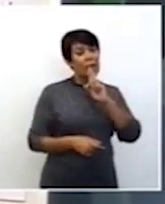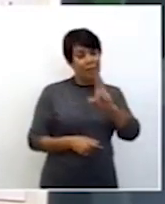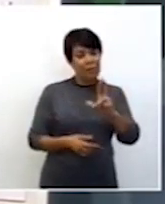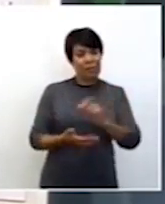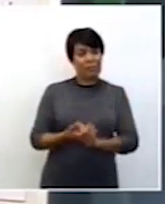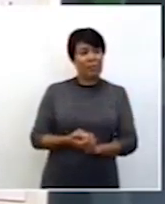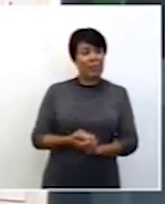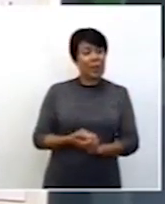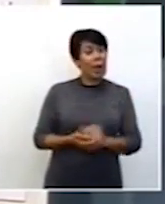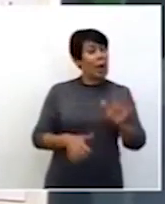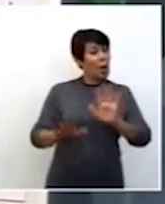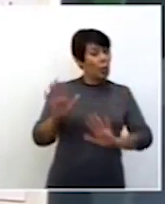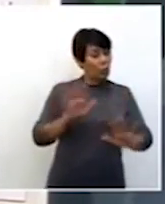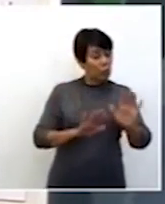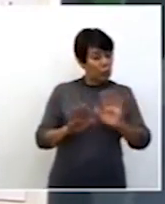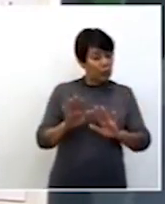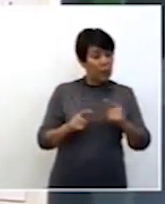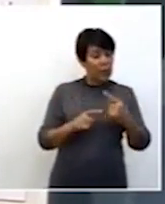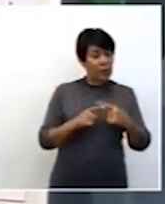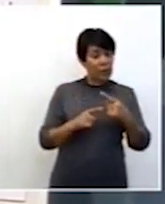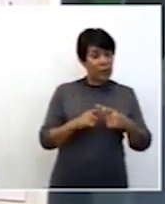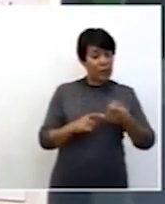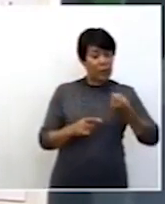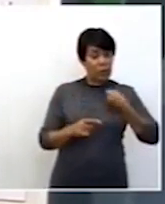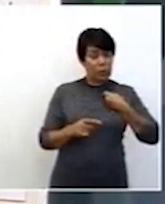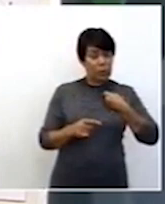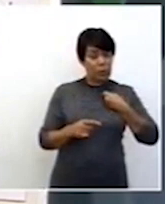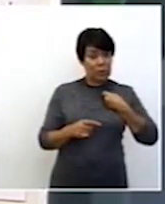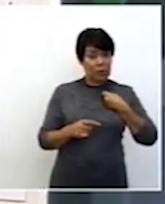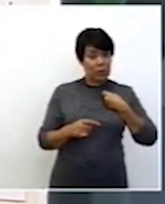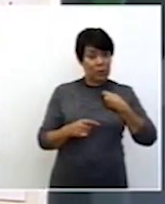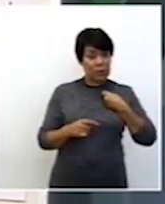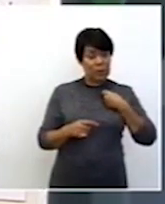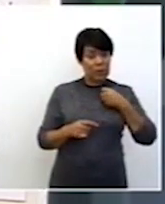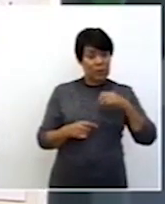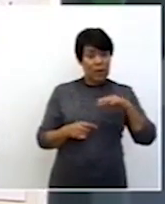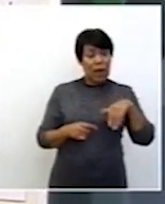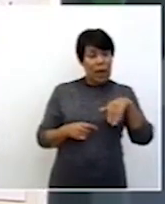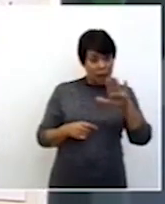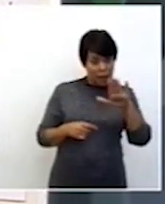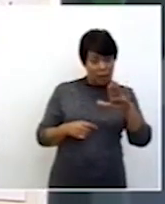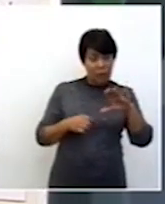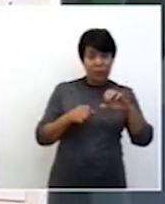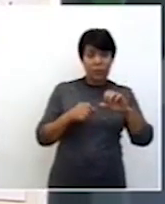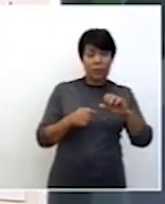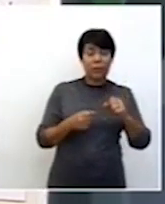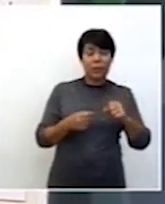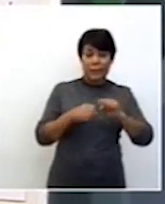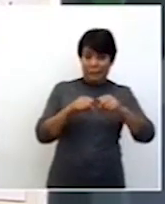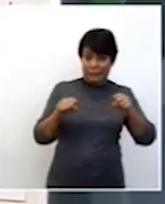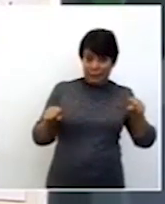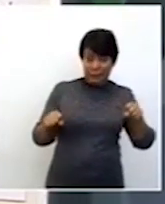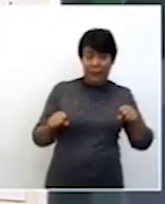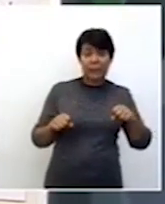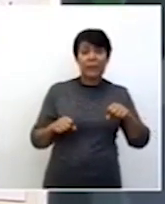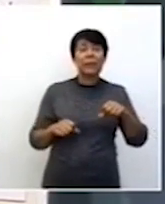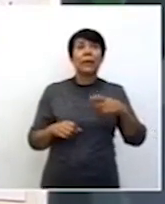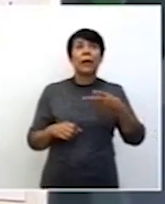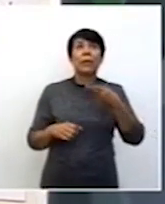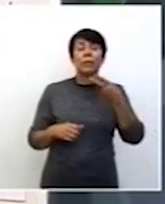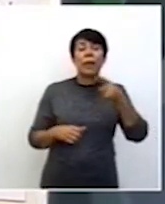cuidado. Termos muito grandes, a gente fala de PG, né? São elementos, né?